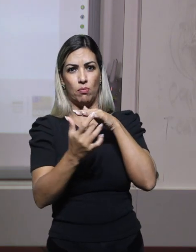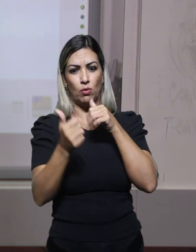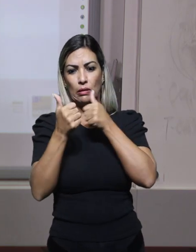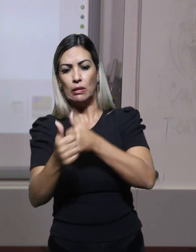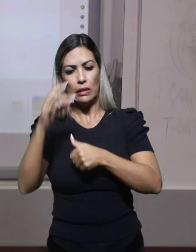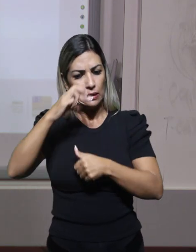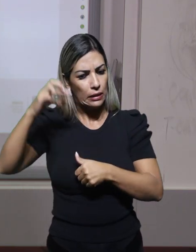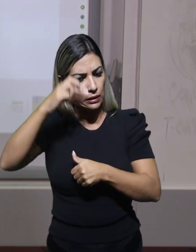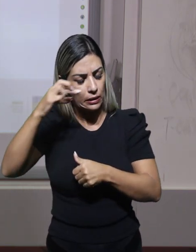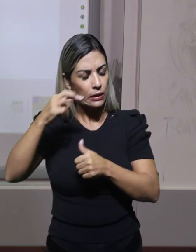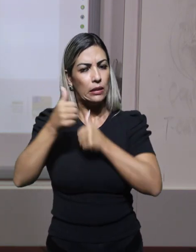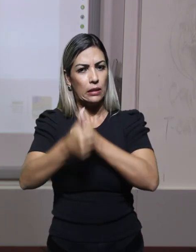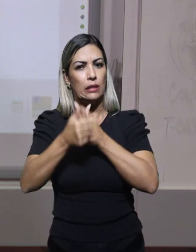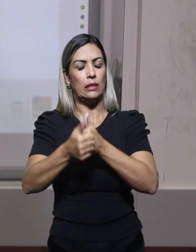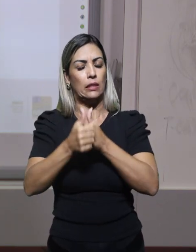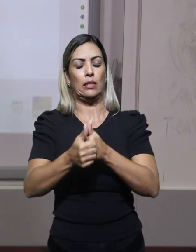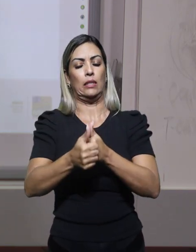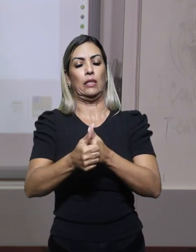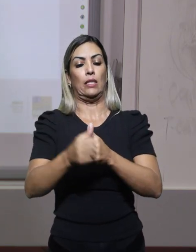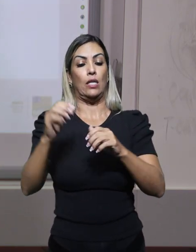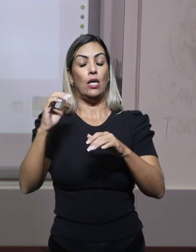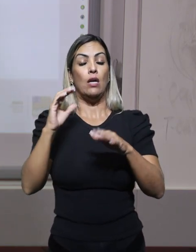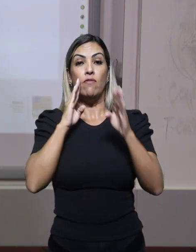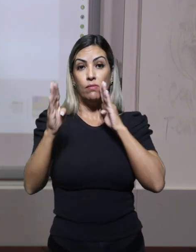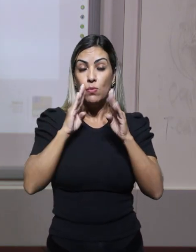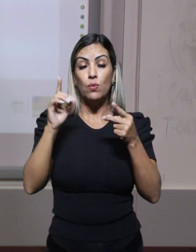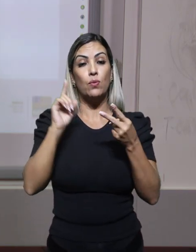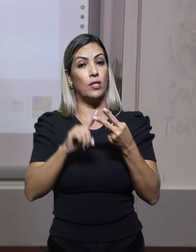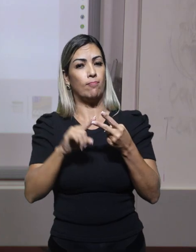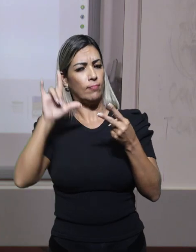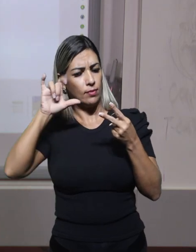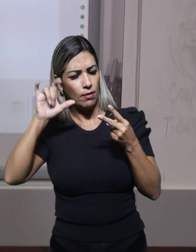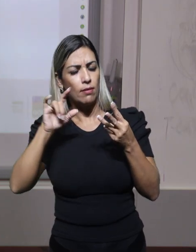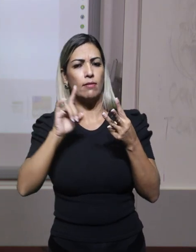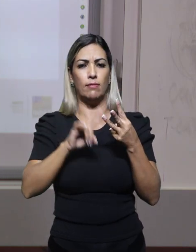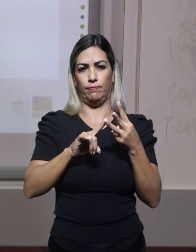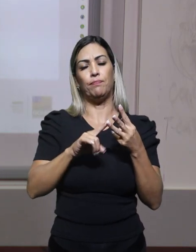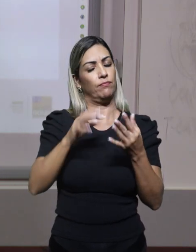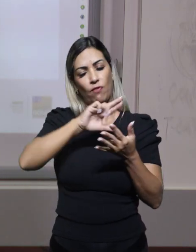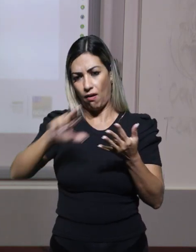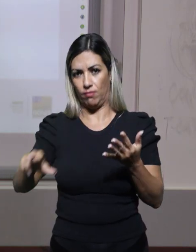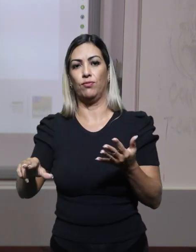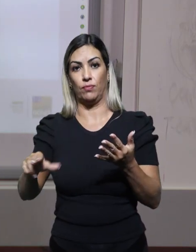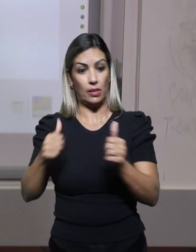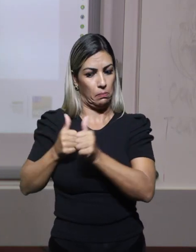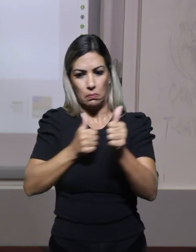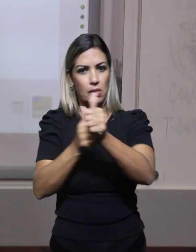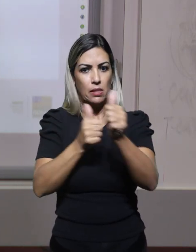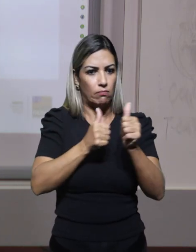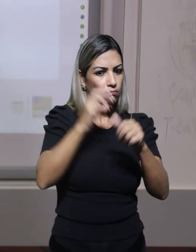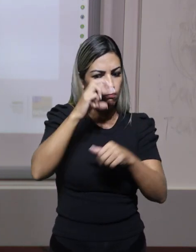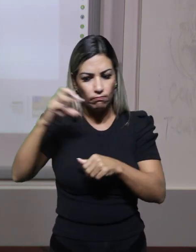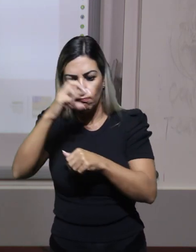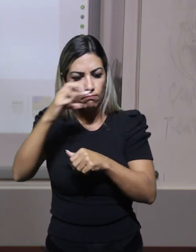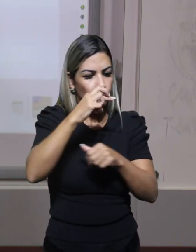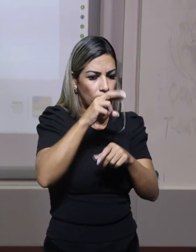social. A pessoa que persegue ali pelo Facebook, pelo Instagram. Então, essa